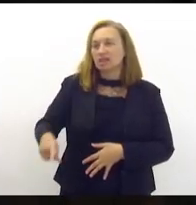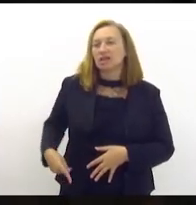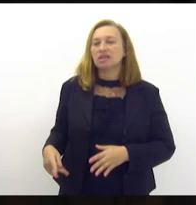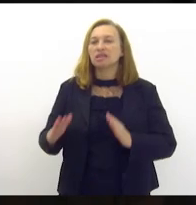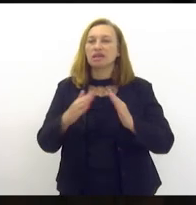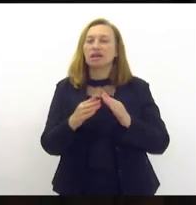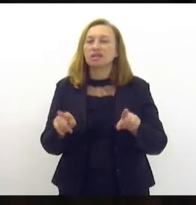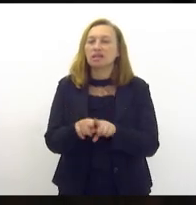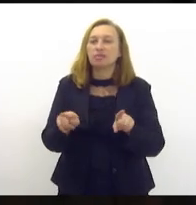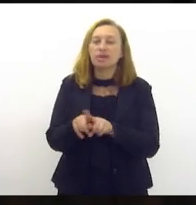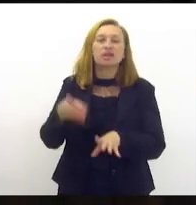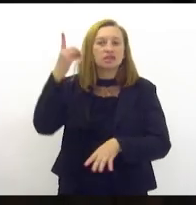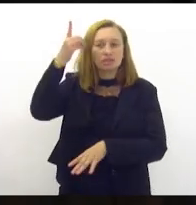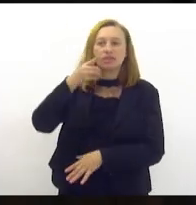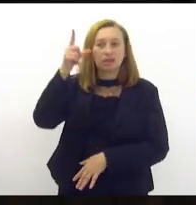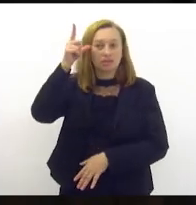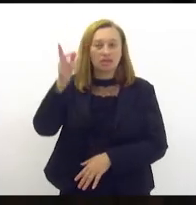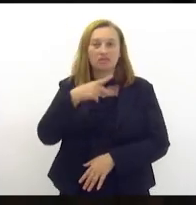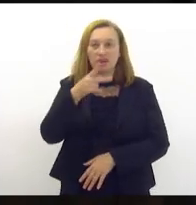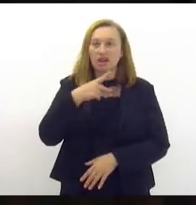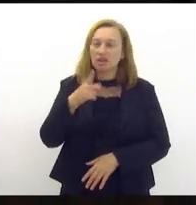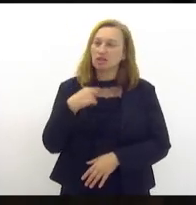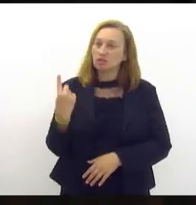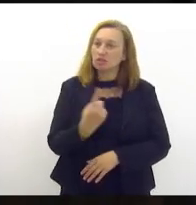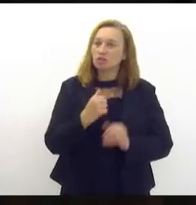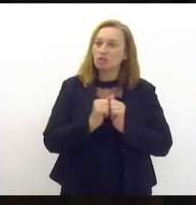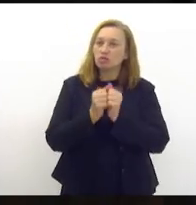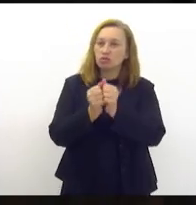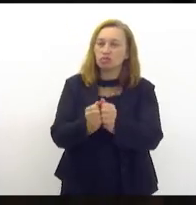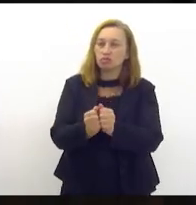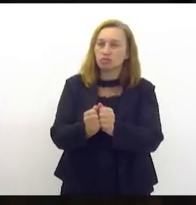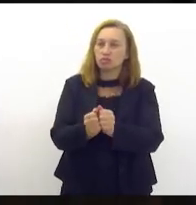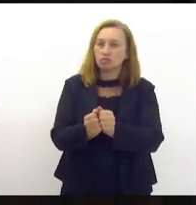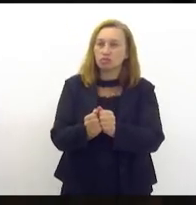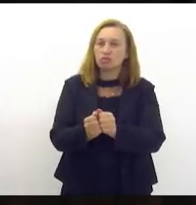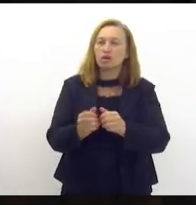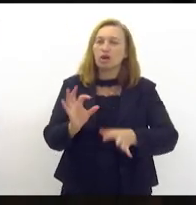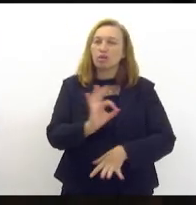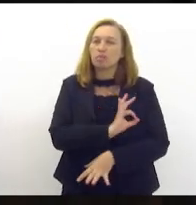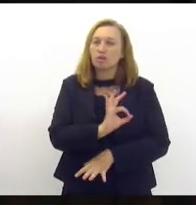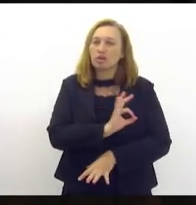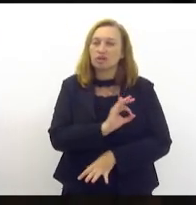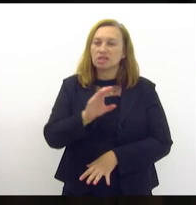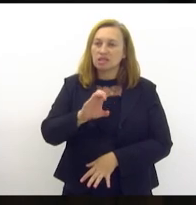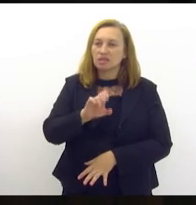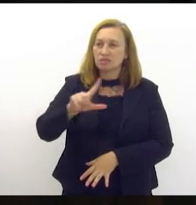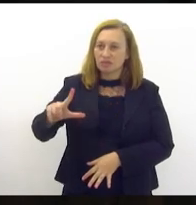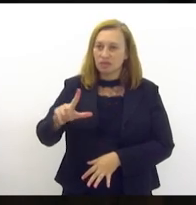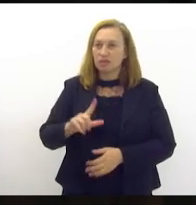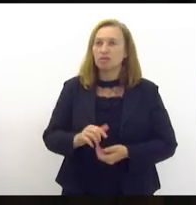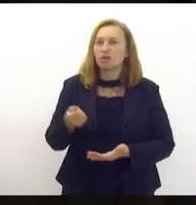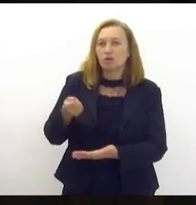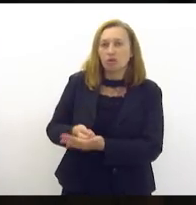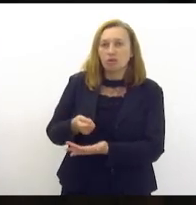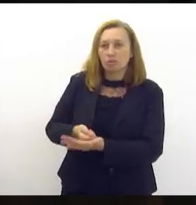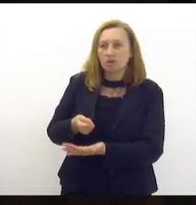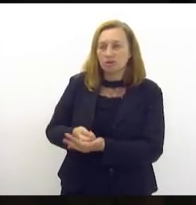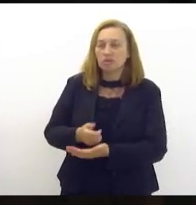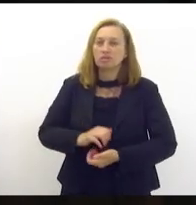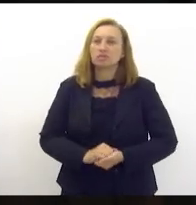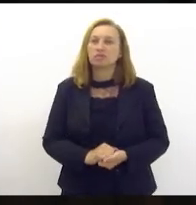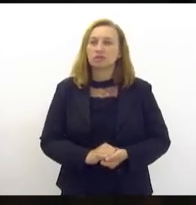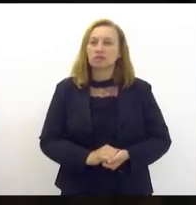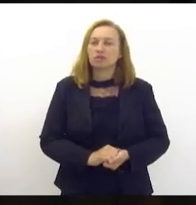deputada Lucinha, dizer... que seremos implacável, deputada, junto à Polícia Civil, de quem cobraremos de